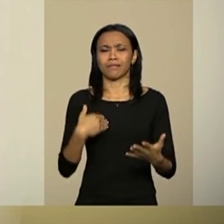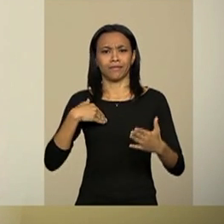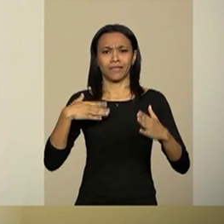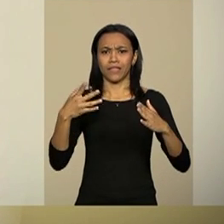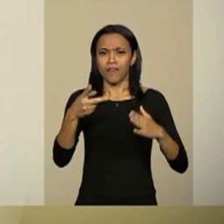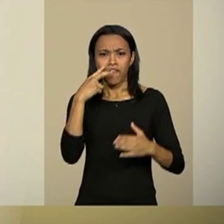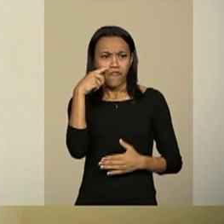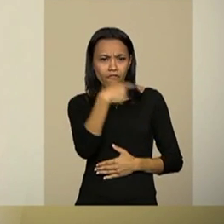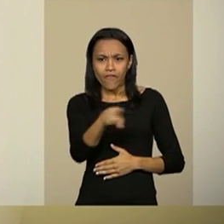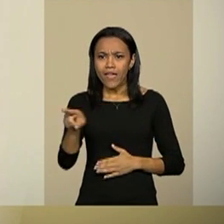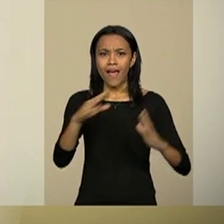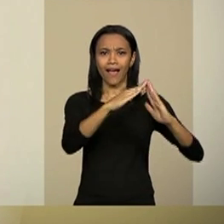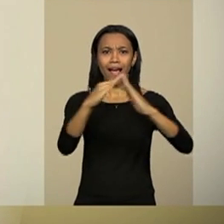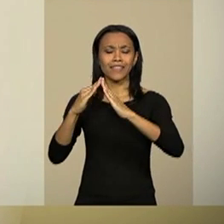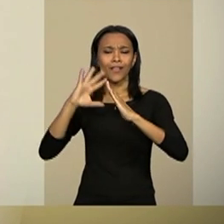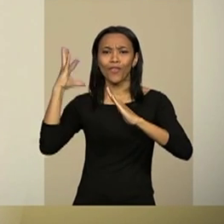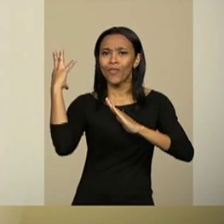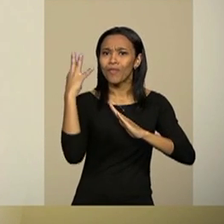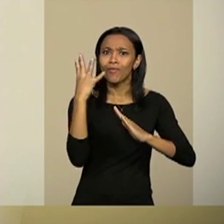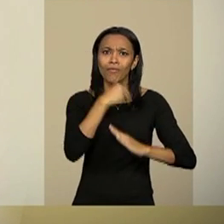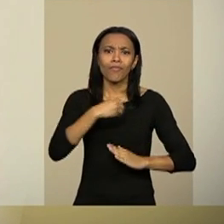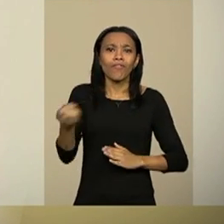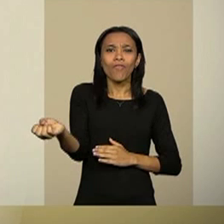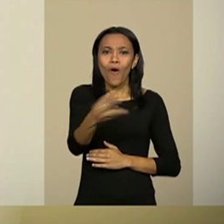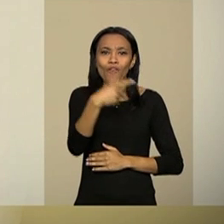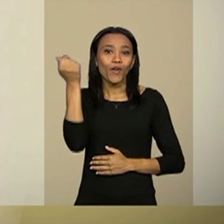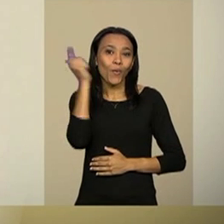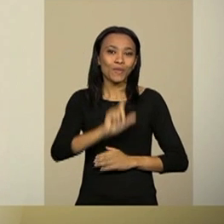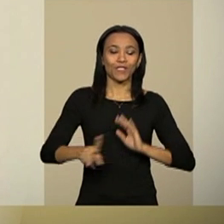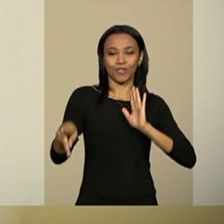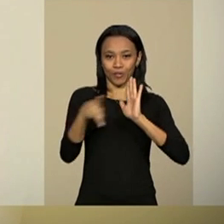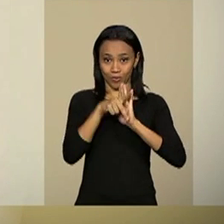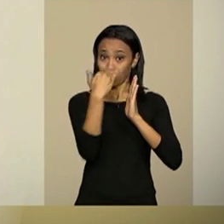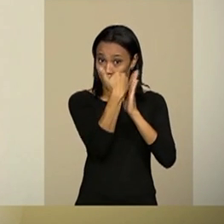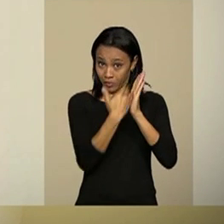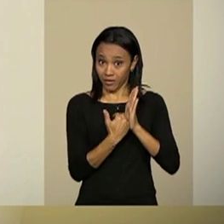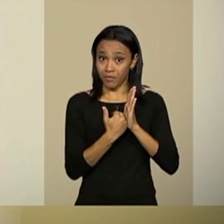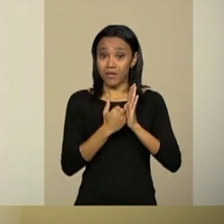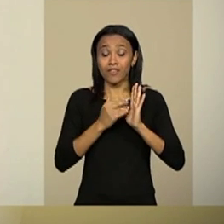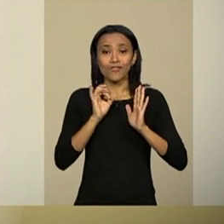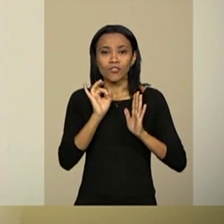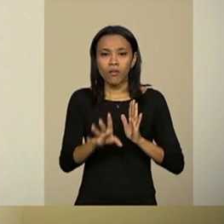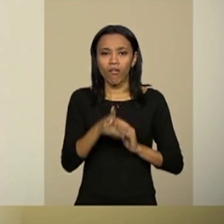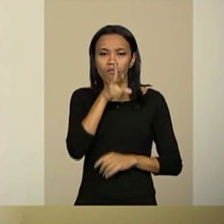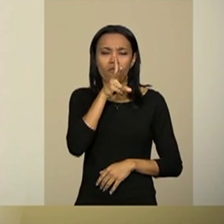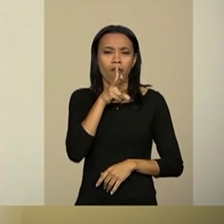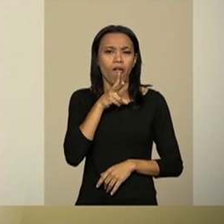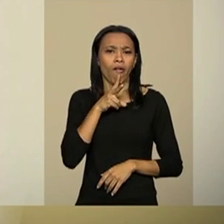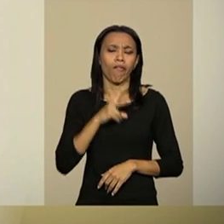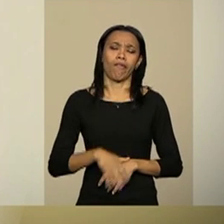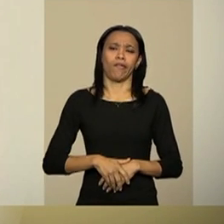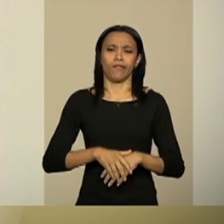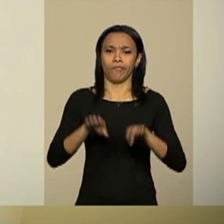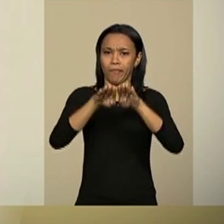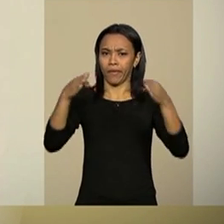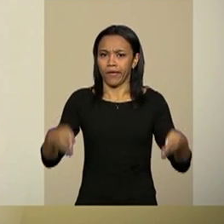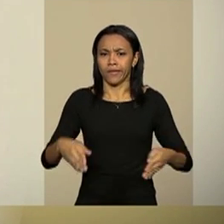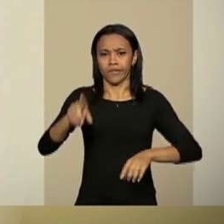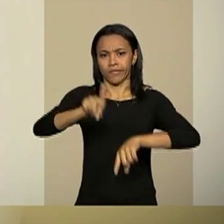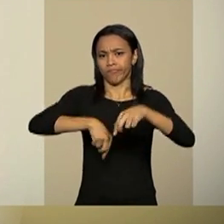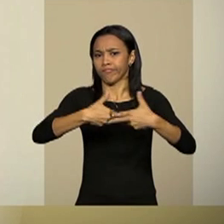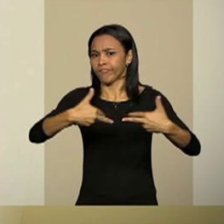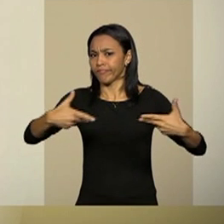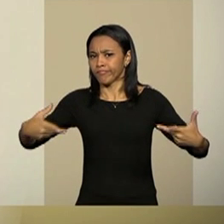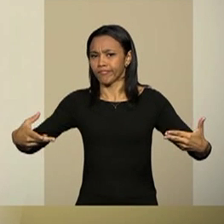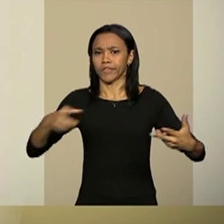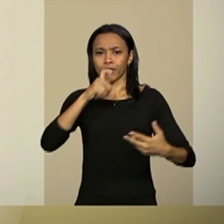ver a casa novinha que ela conquistou pelo minha casa minha vida só com móveis velhos era uma casa nova com móveis